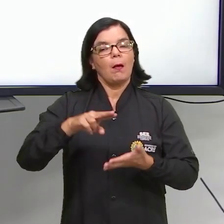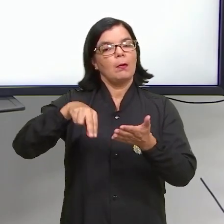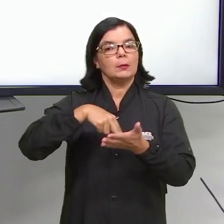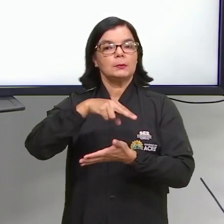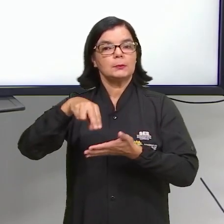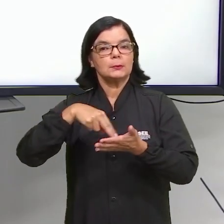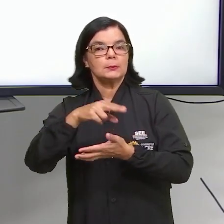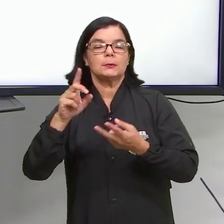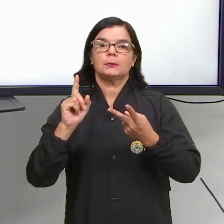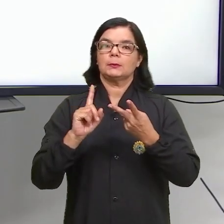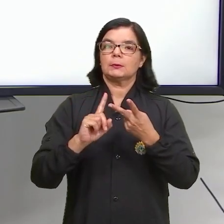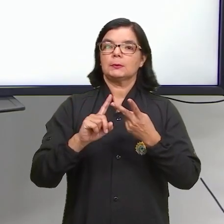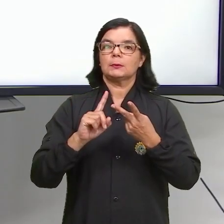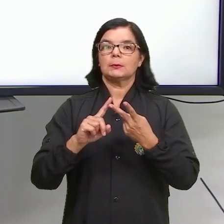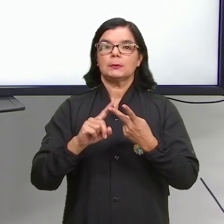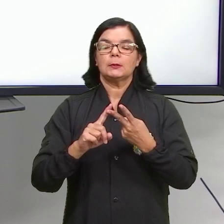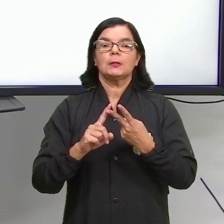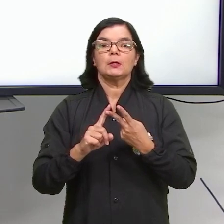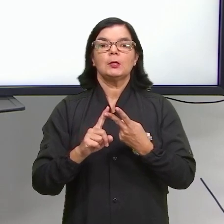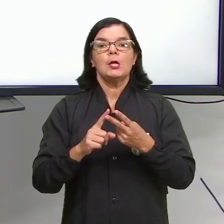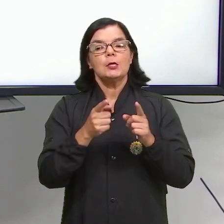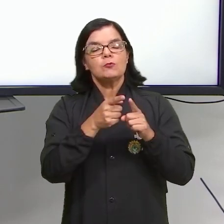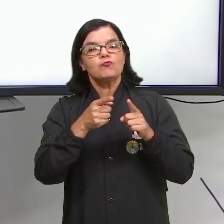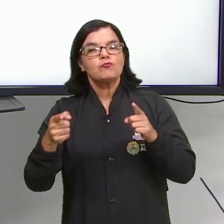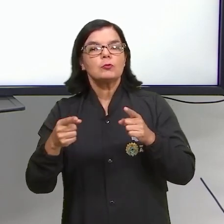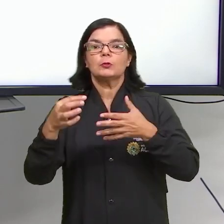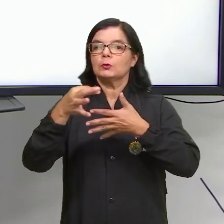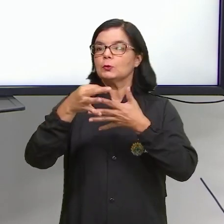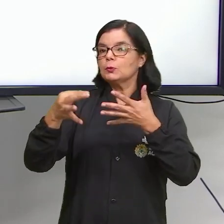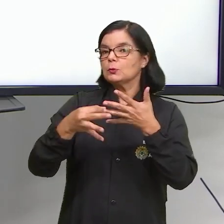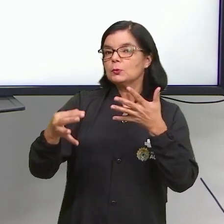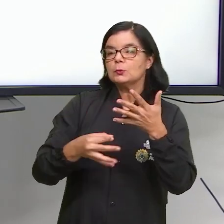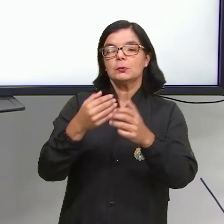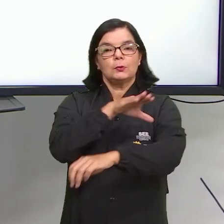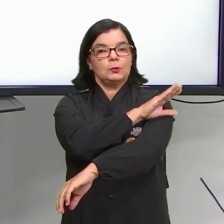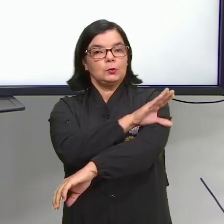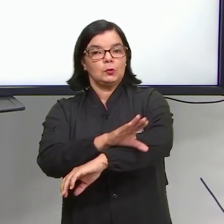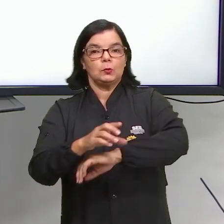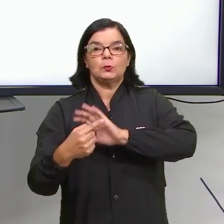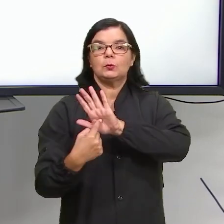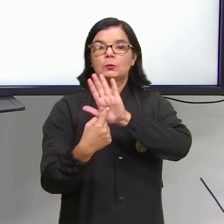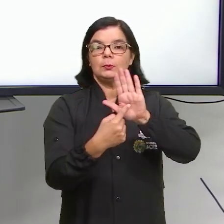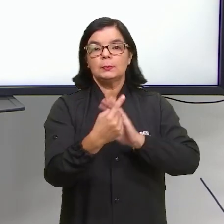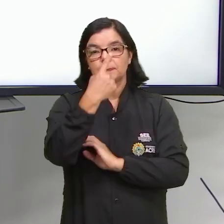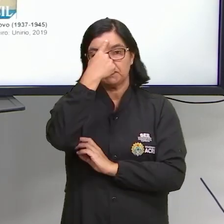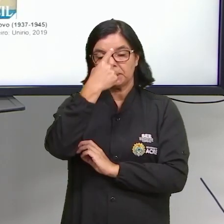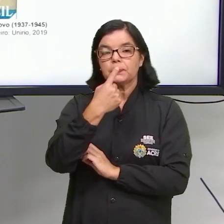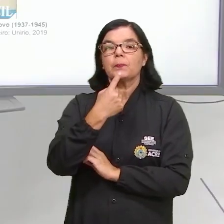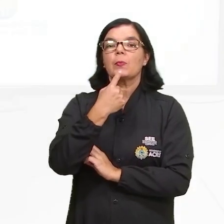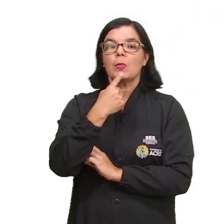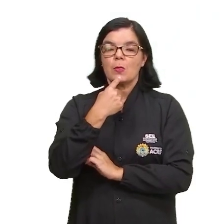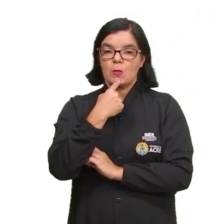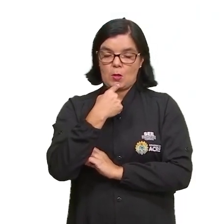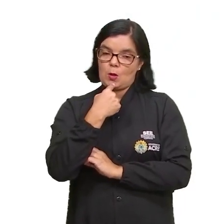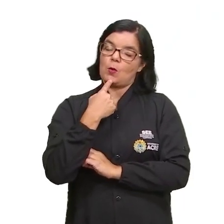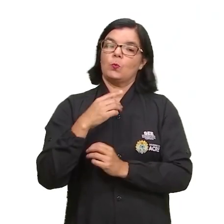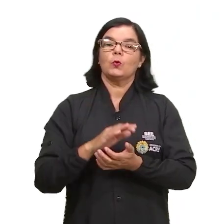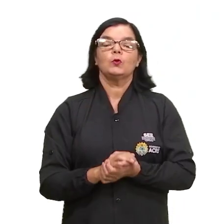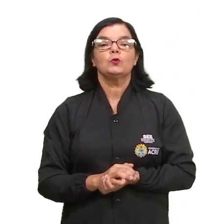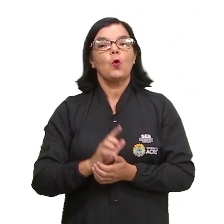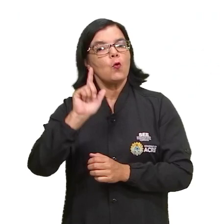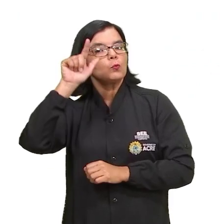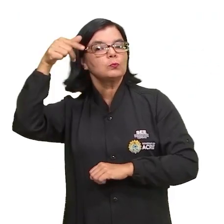dança, esses traços e elementos culturais que são apresentados nessas imagens, elas são vistas no